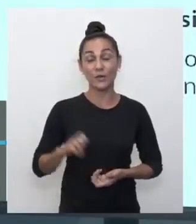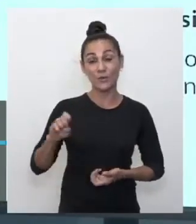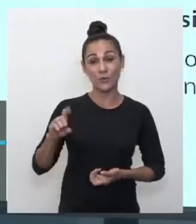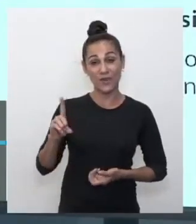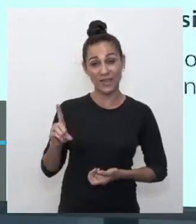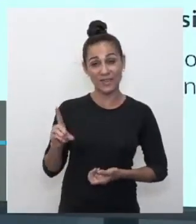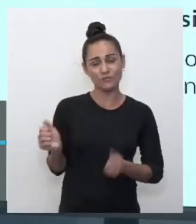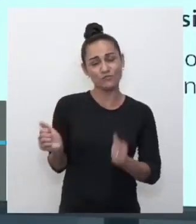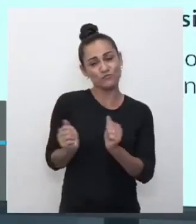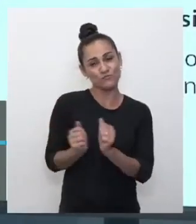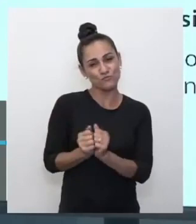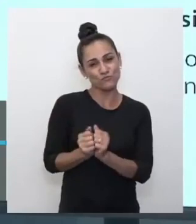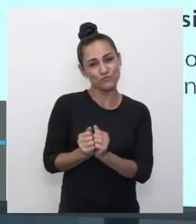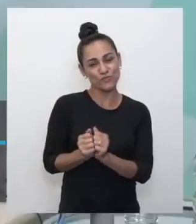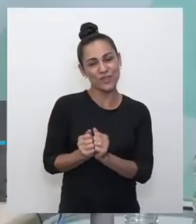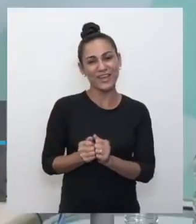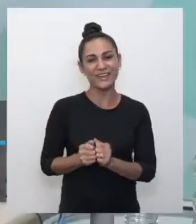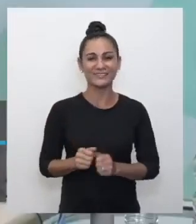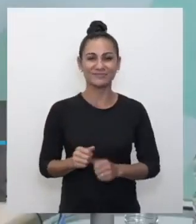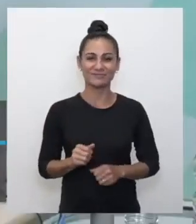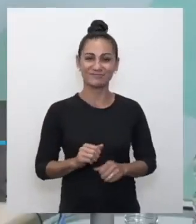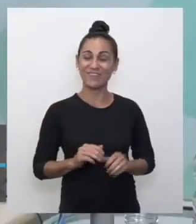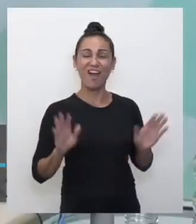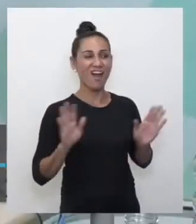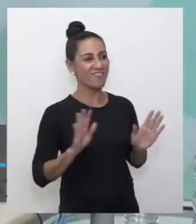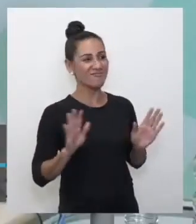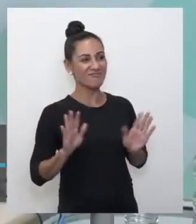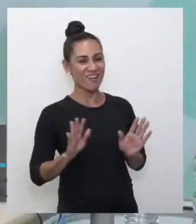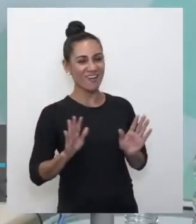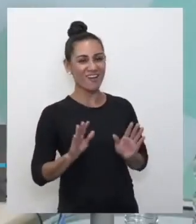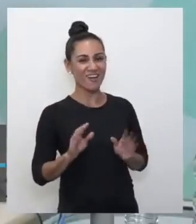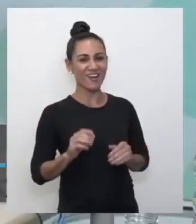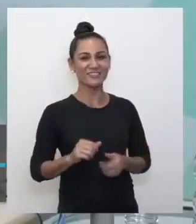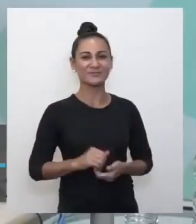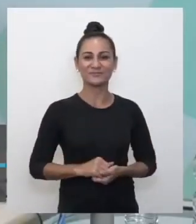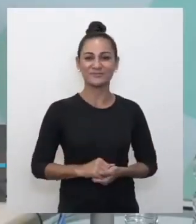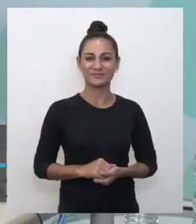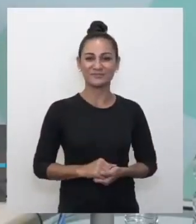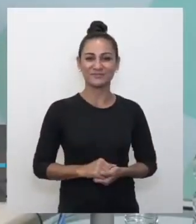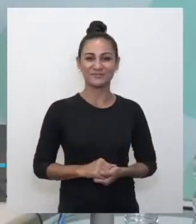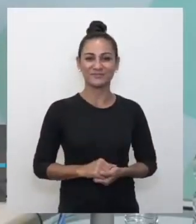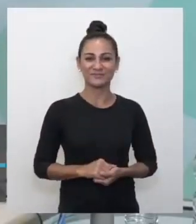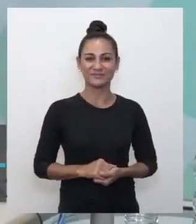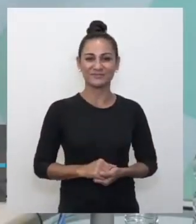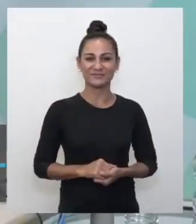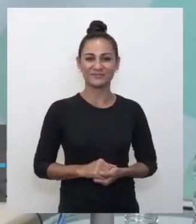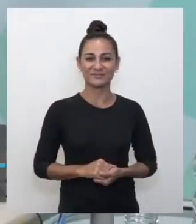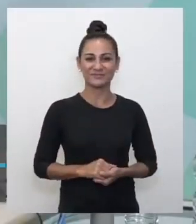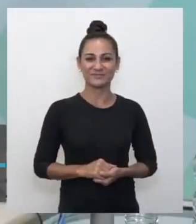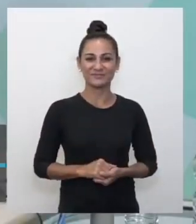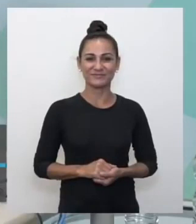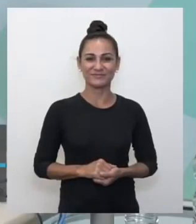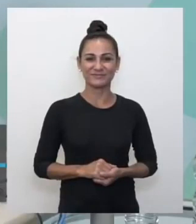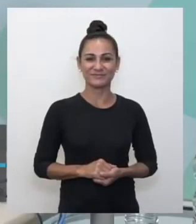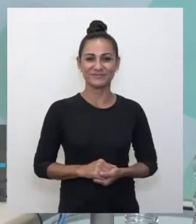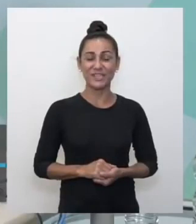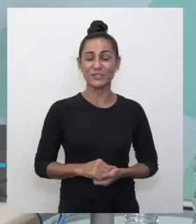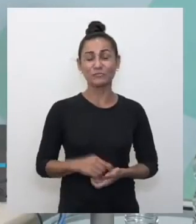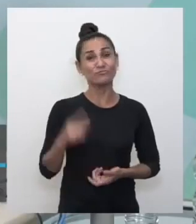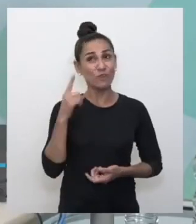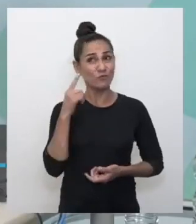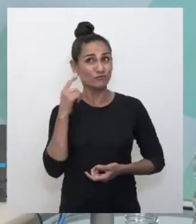aqui comigo hoje. Hello everybody, I'll be the moderator today in the class. Vou ser o moderador hoje na aula. Tudo que vocês falarem